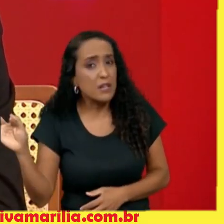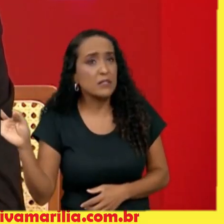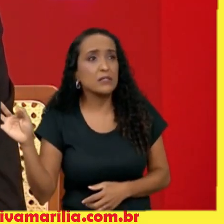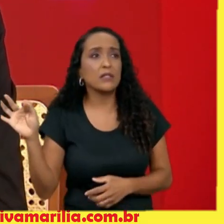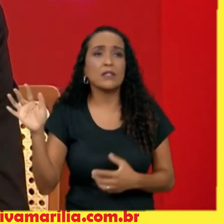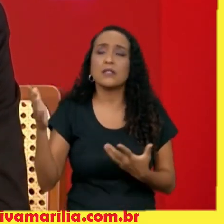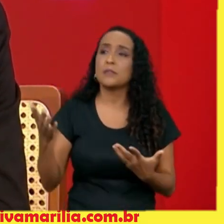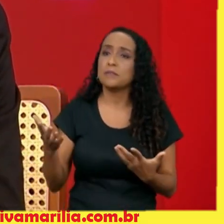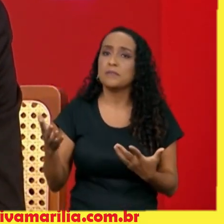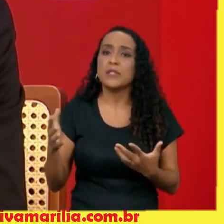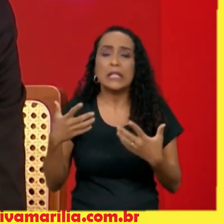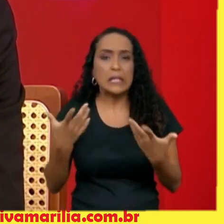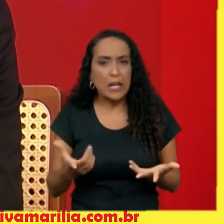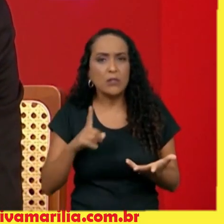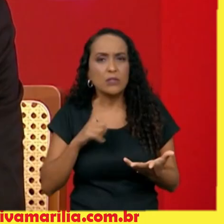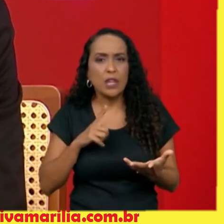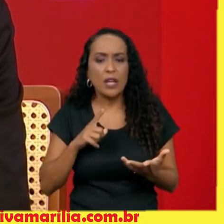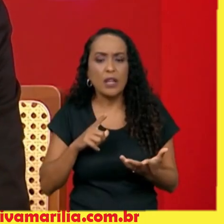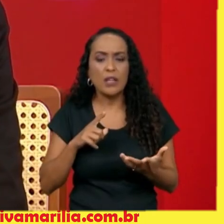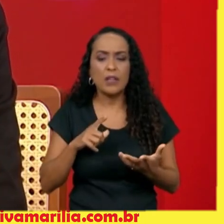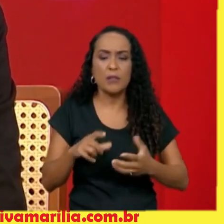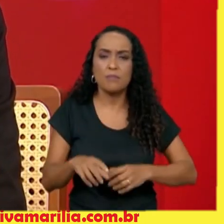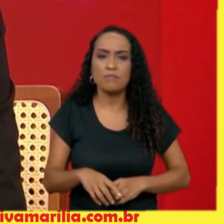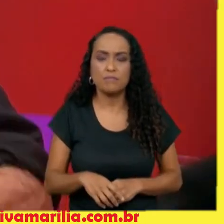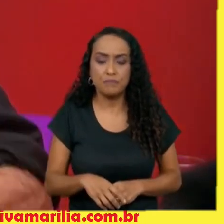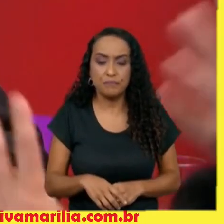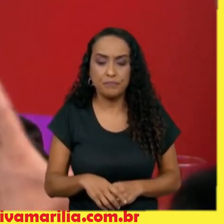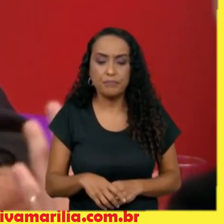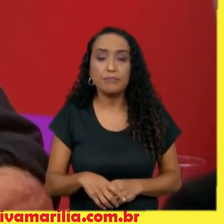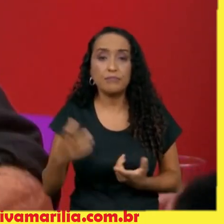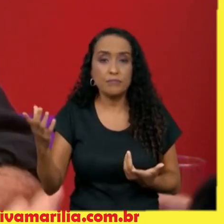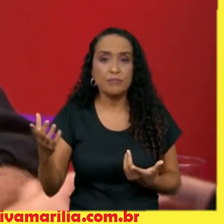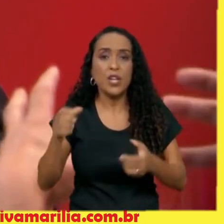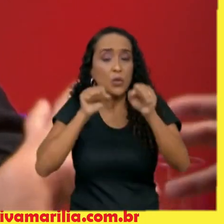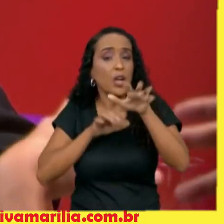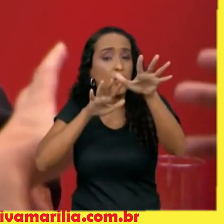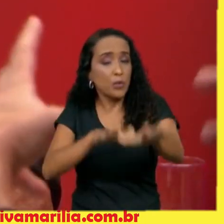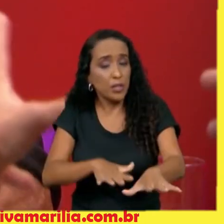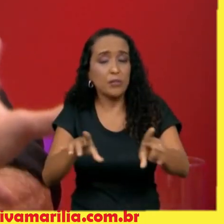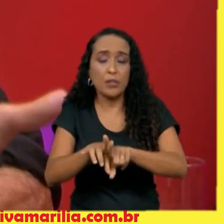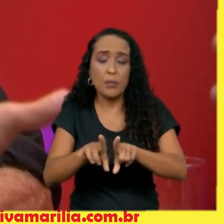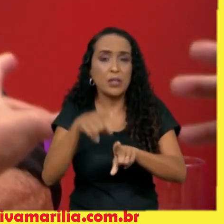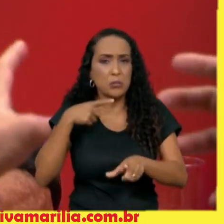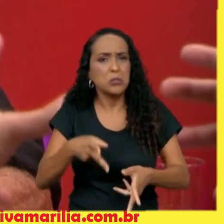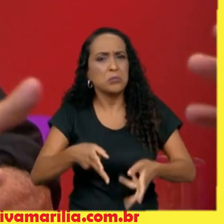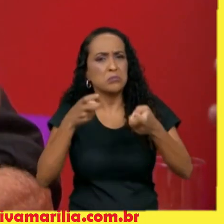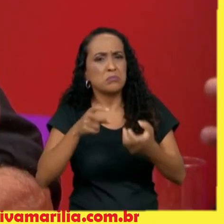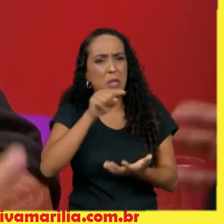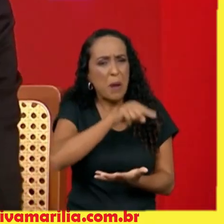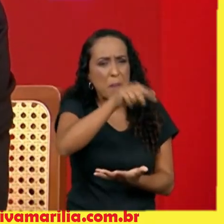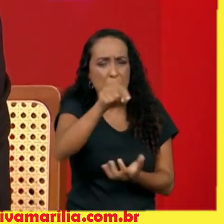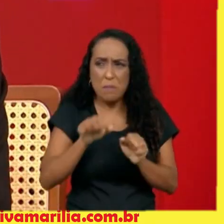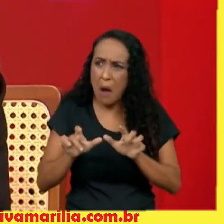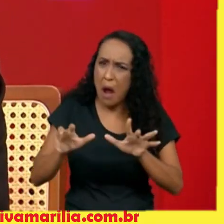por pouco. Então, há uma... Nigel Farage no United, no Reino Unido. Então, a gente vê isso se